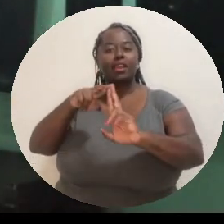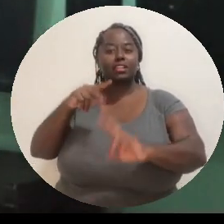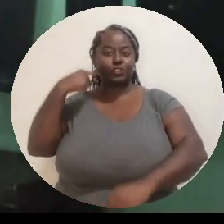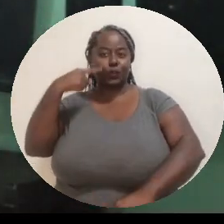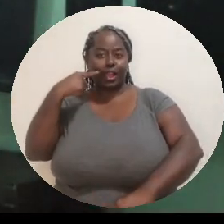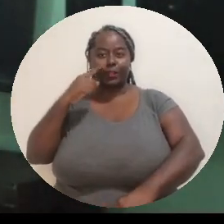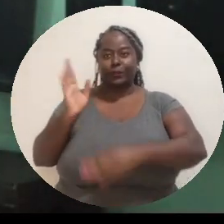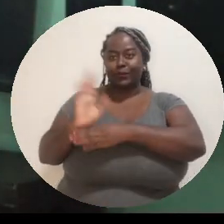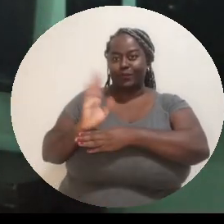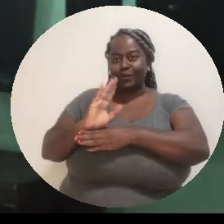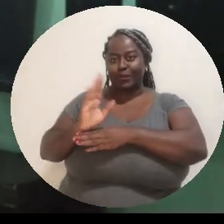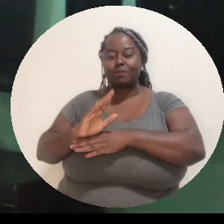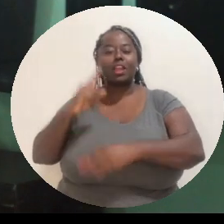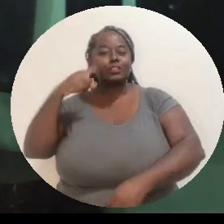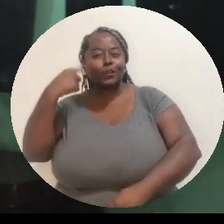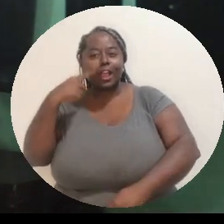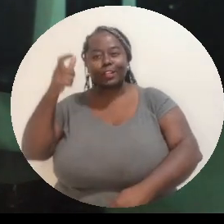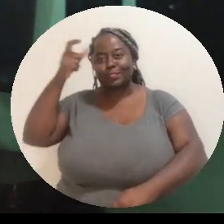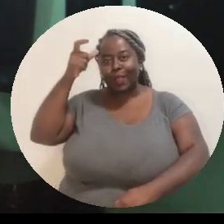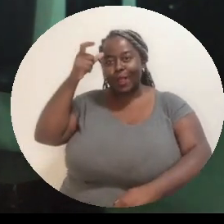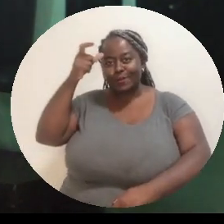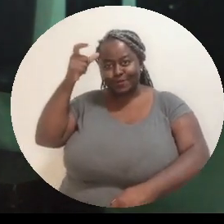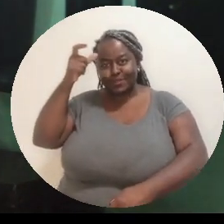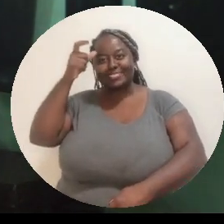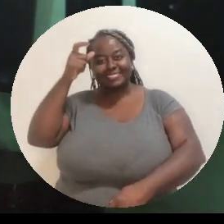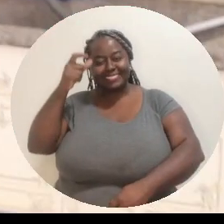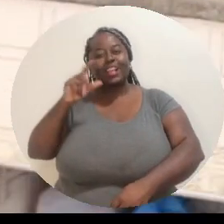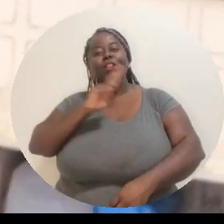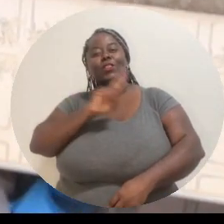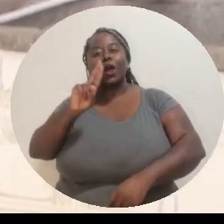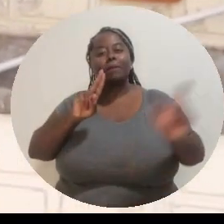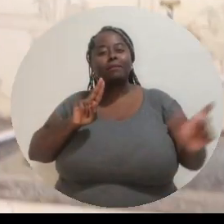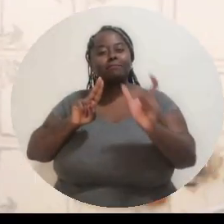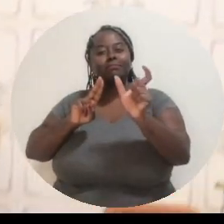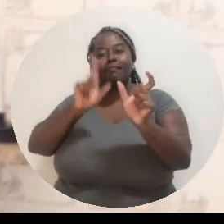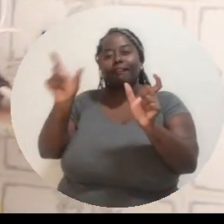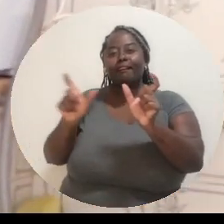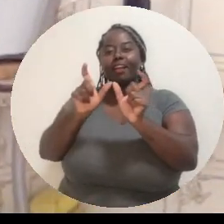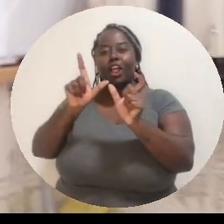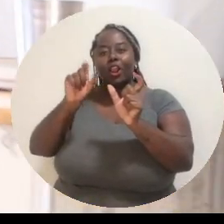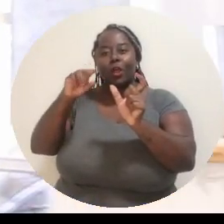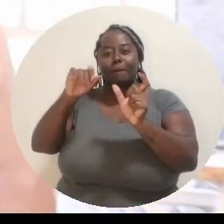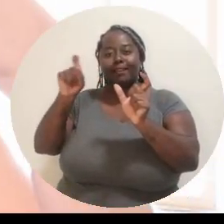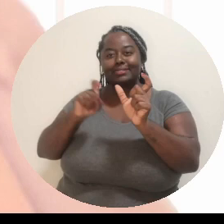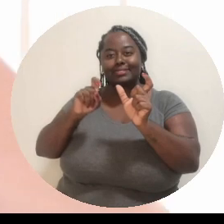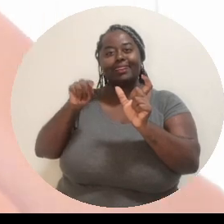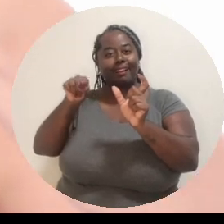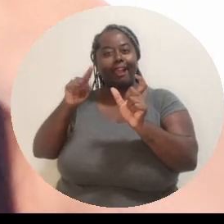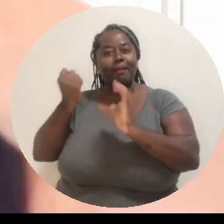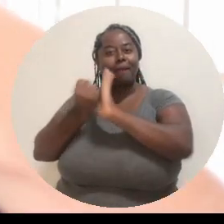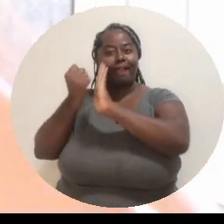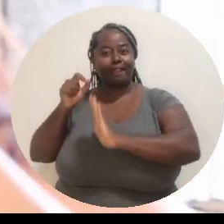filme Advogado do Diabo, que é Kevin Lomax, né? Teve uma cena também que foi bem marcante,